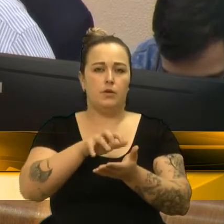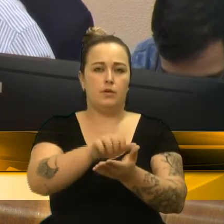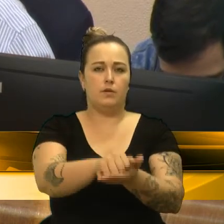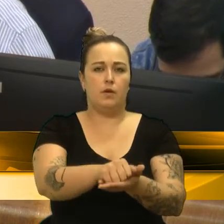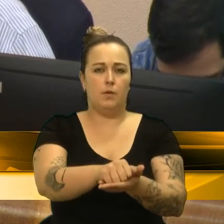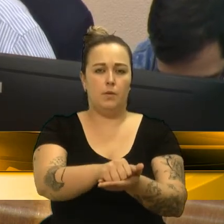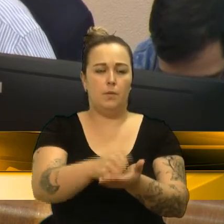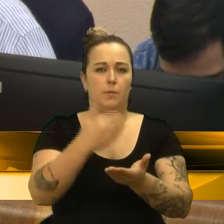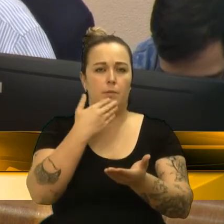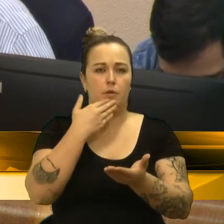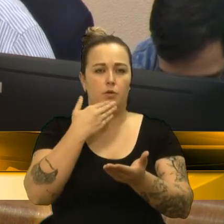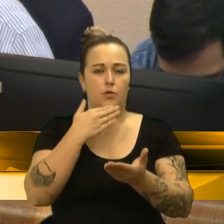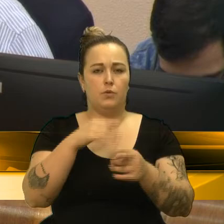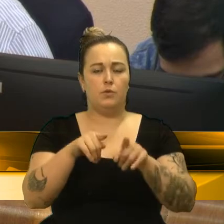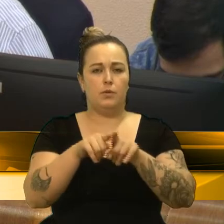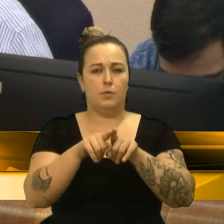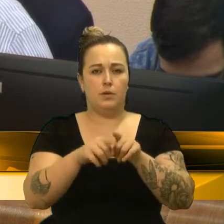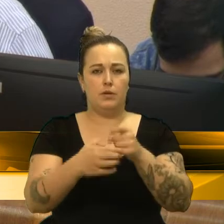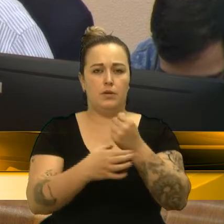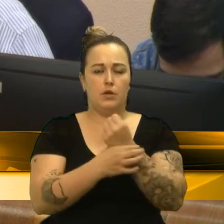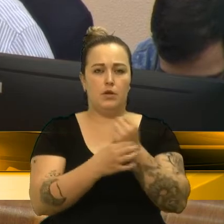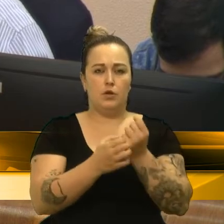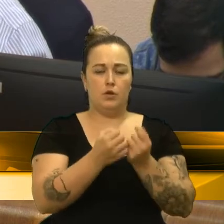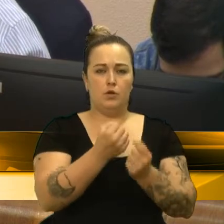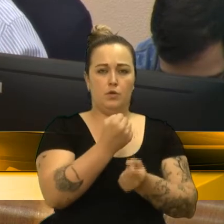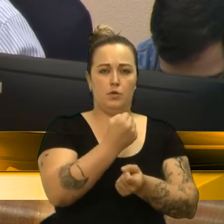segurança números